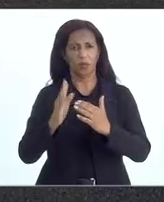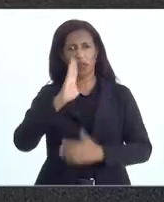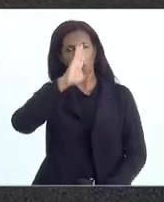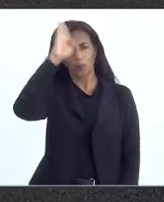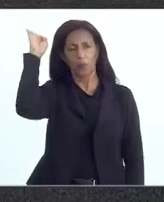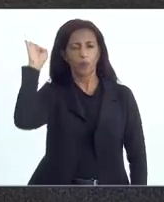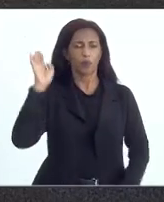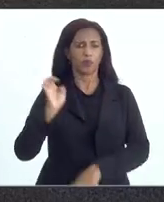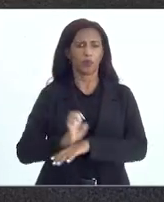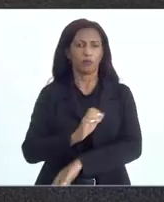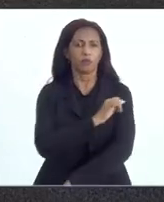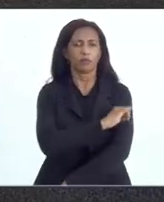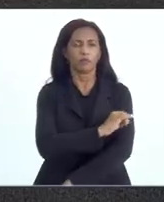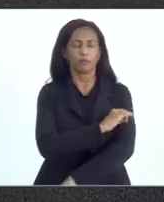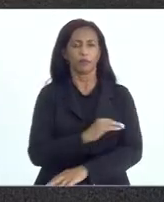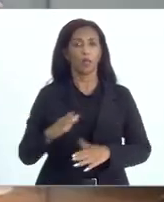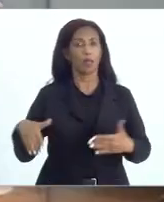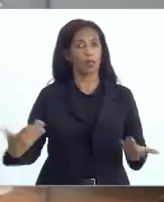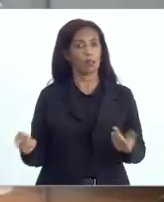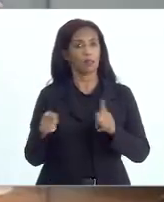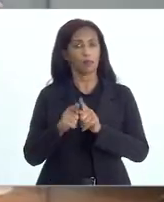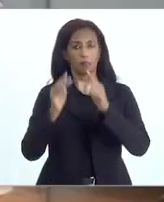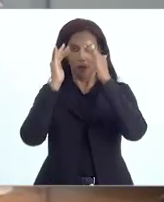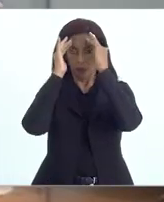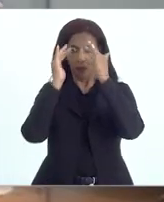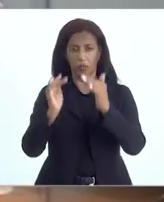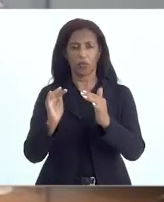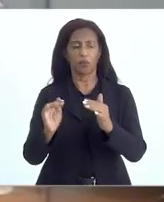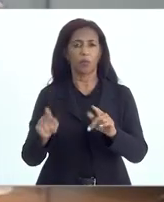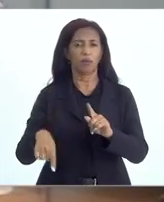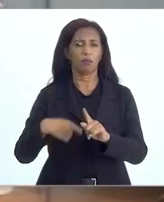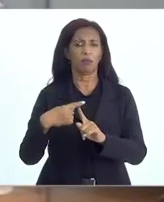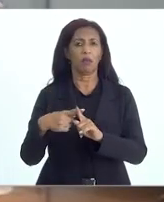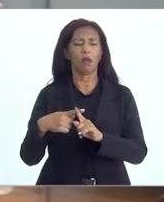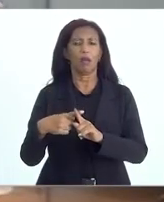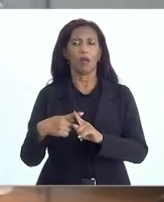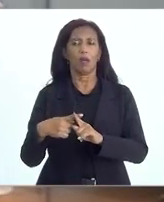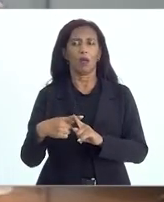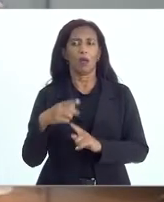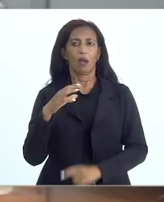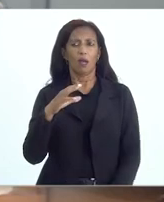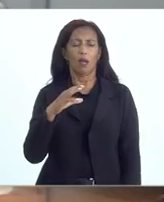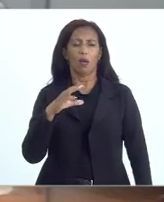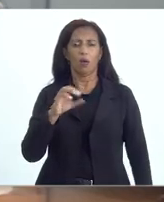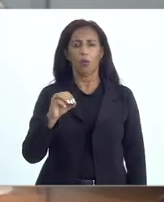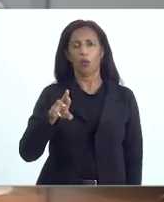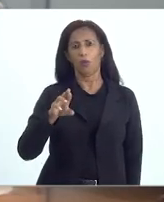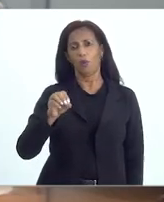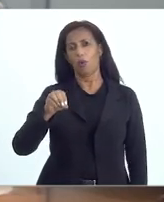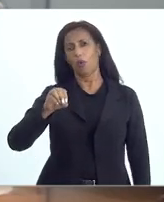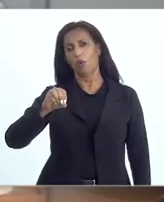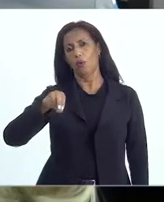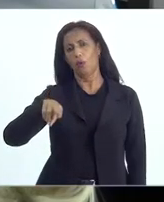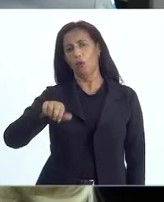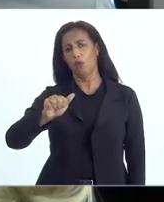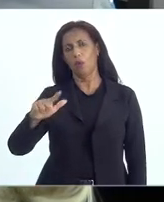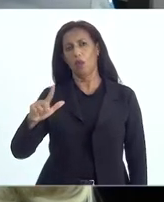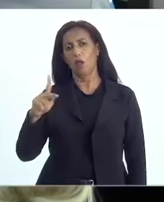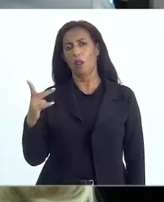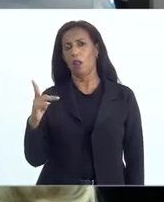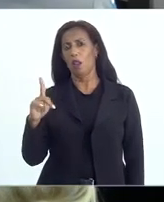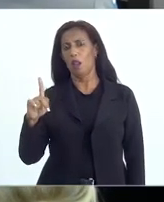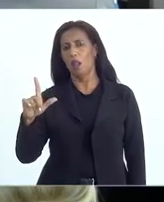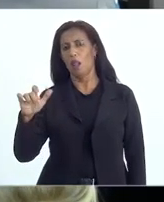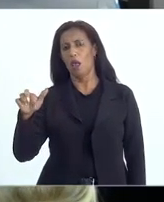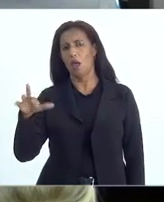Corpo de Bombeiros Militar do Estado do Rio de e assim como meu respeito máximo o comandante do Corpo de Bombeiros secretário de estado Coronel Leandro fica aqui feito